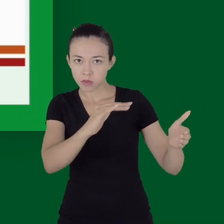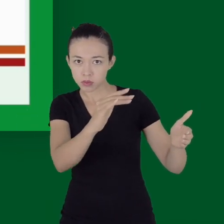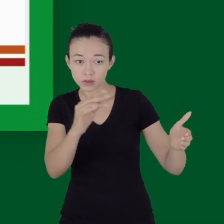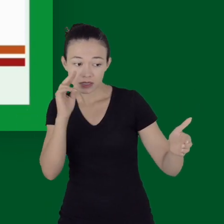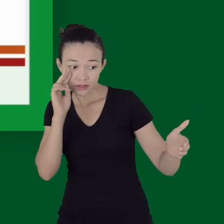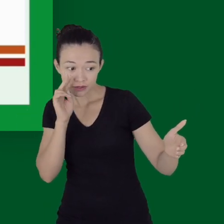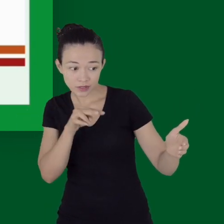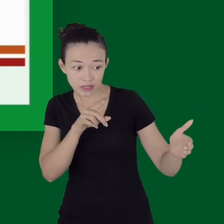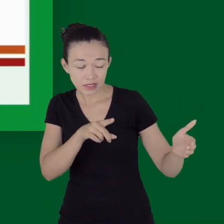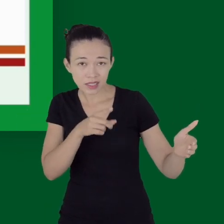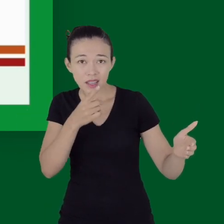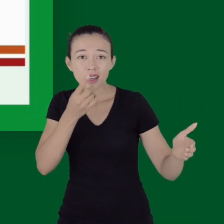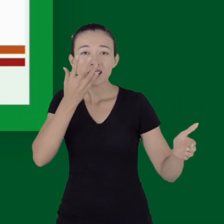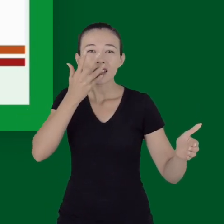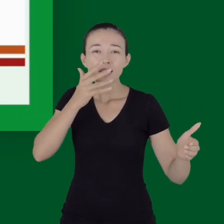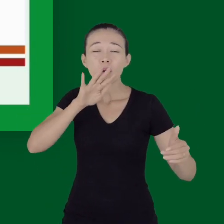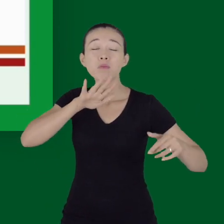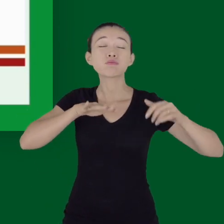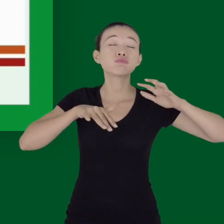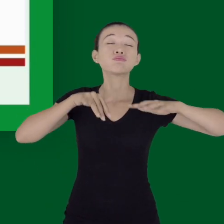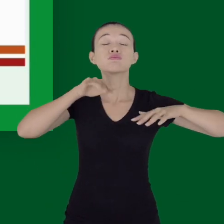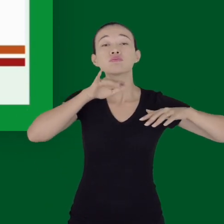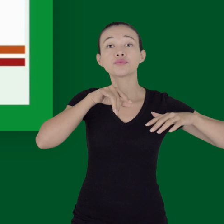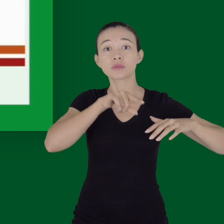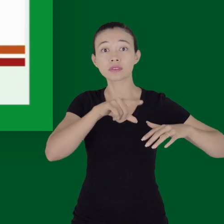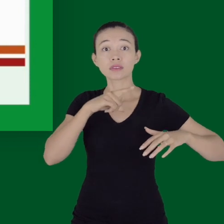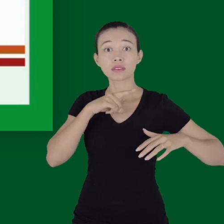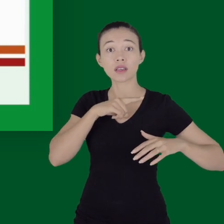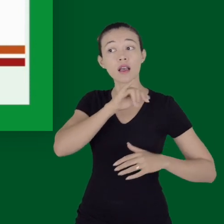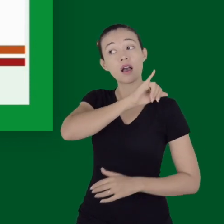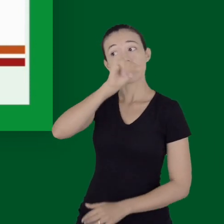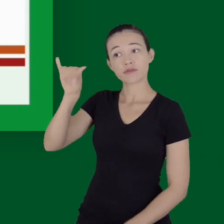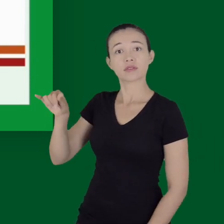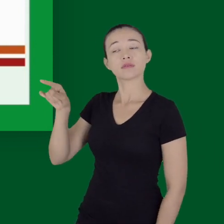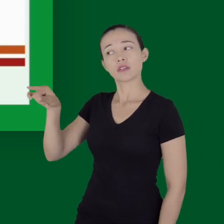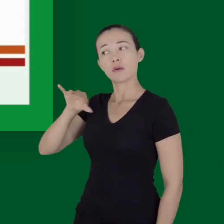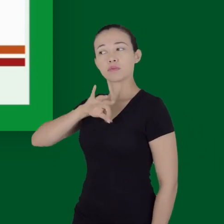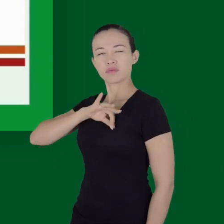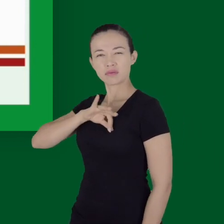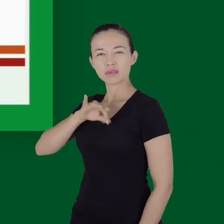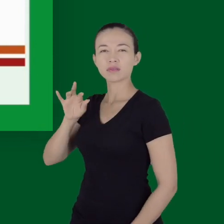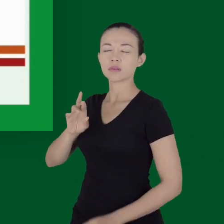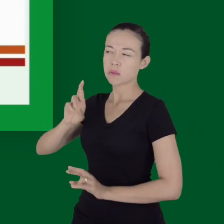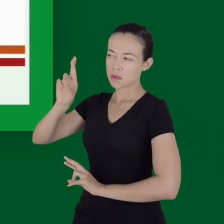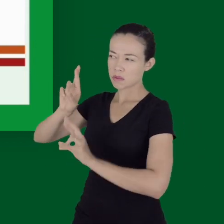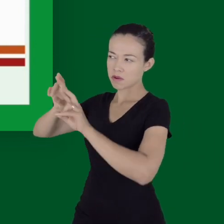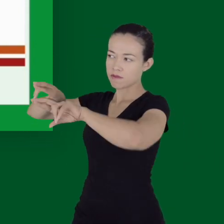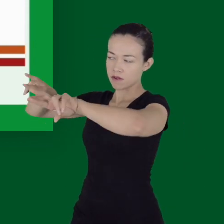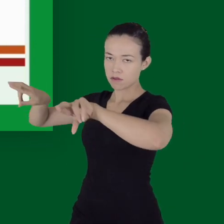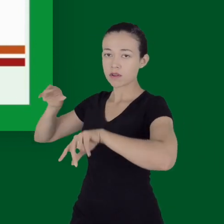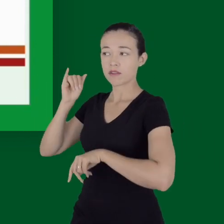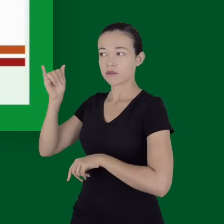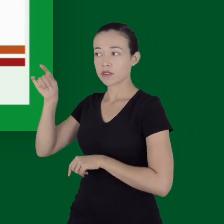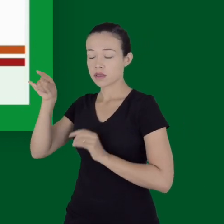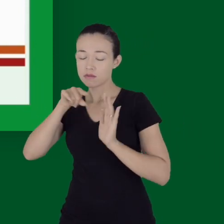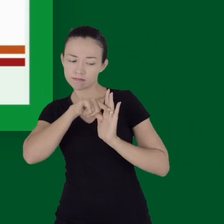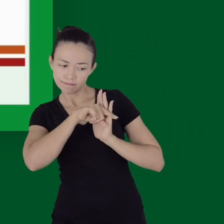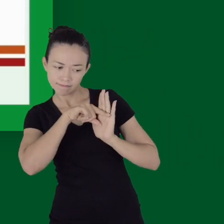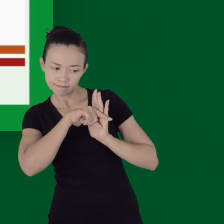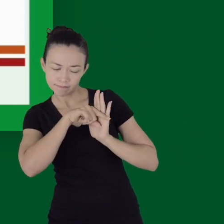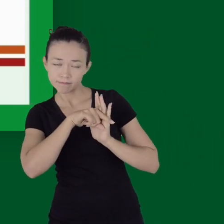de incidente de submersão com crianças em banheiros deve ser reportado, né? Para que as autoridades façam